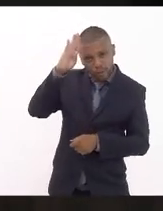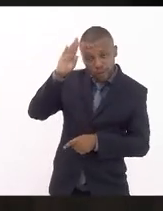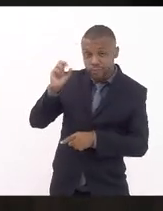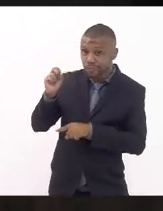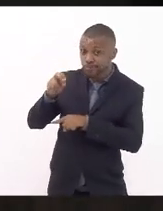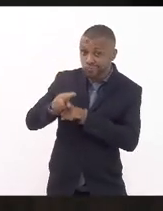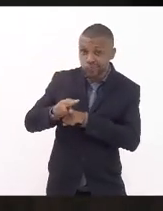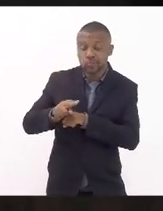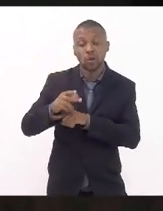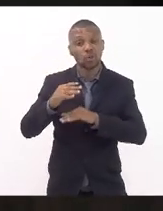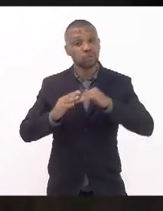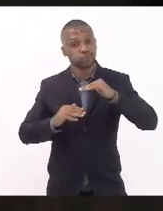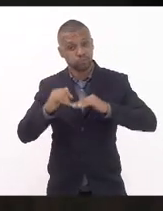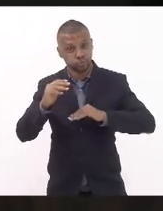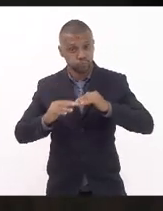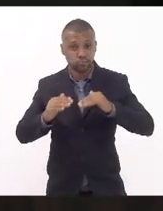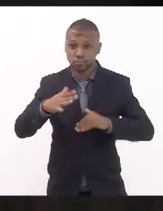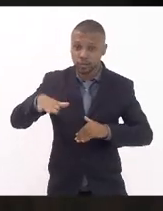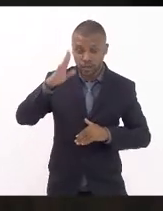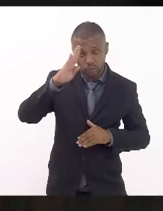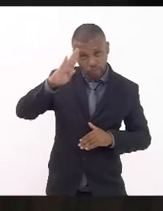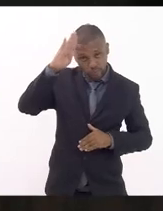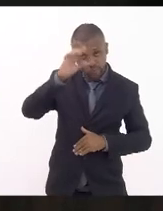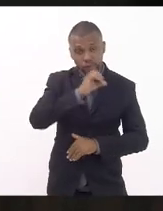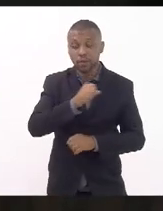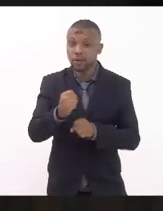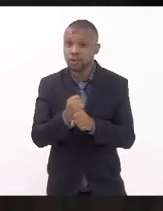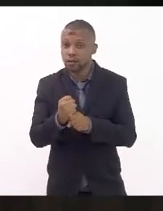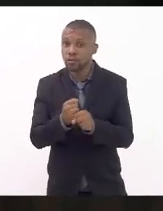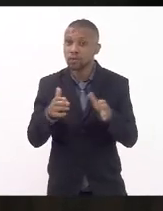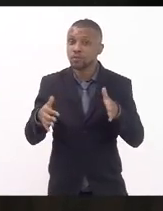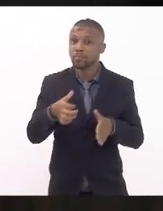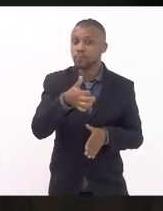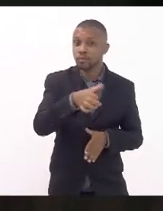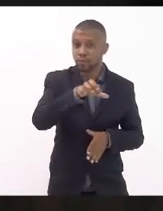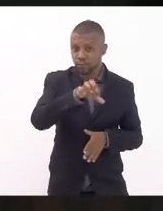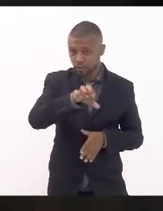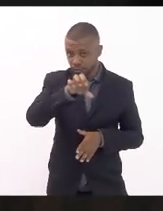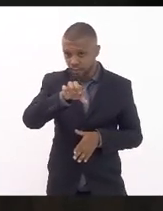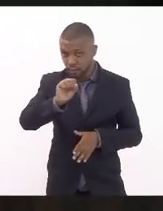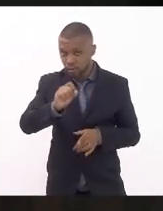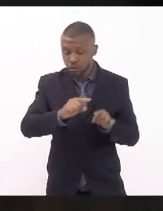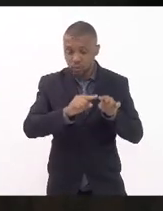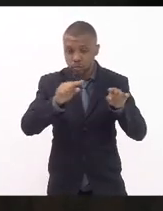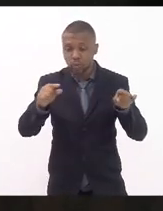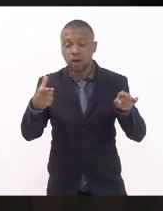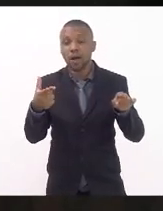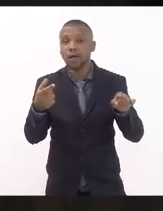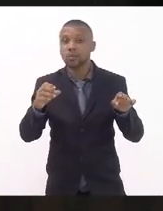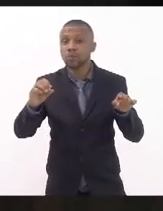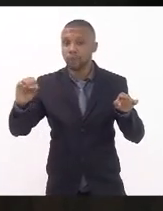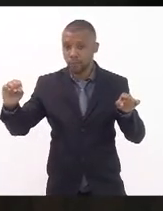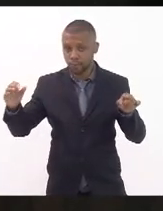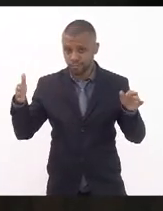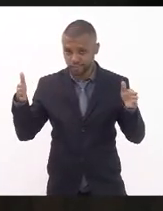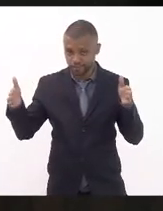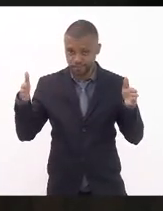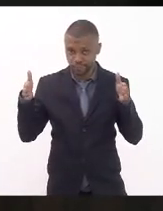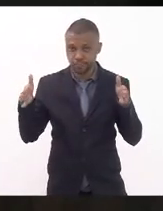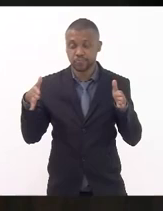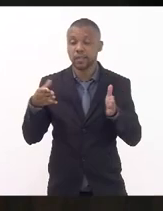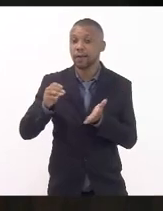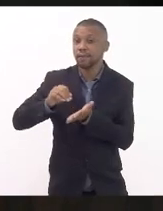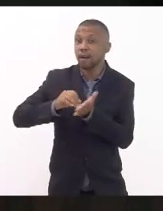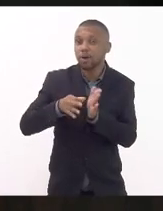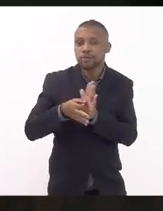quadro de carreira do Corpo de Bombeiros Militar do Estado do Rio de Janeiro entre os anos de 1998 a 2000. Pendente de pareceres das